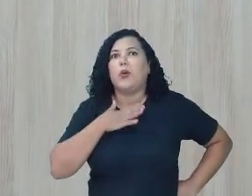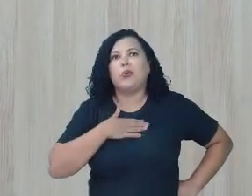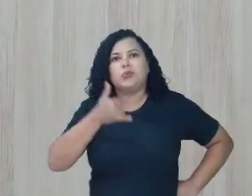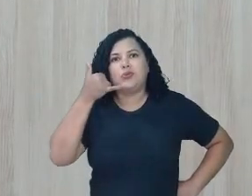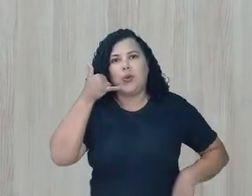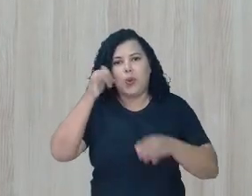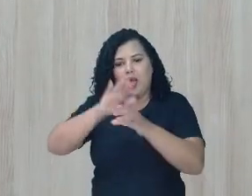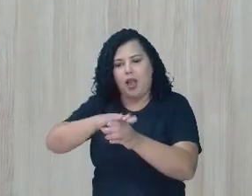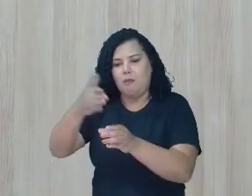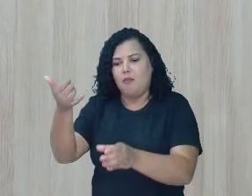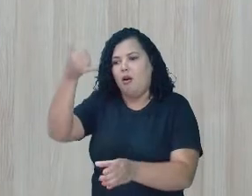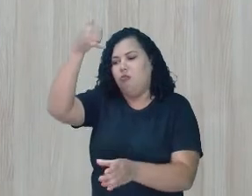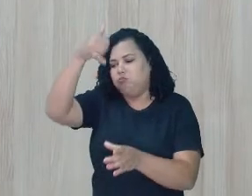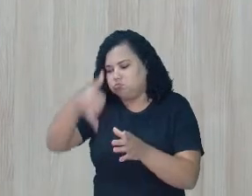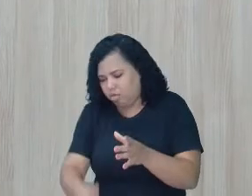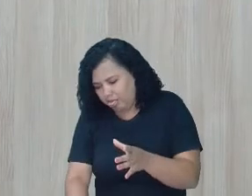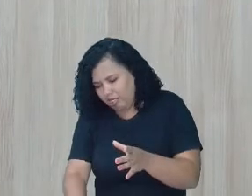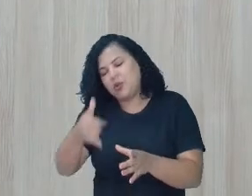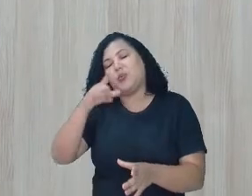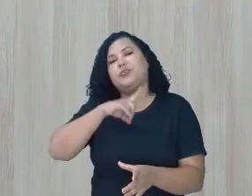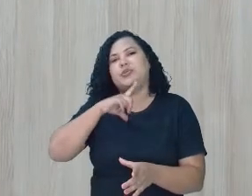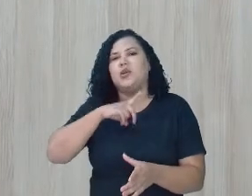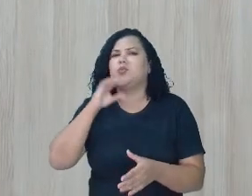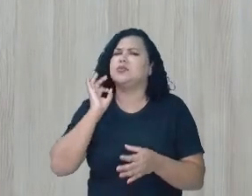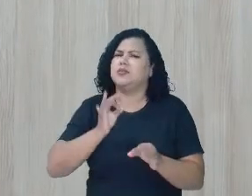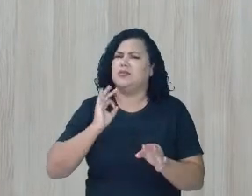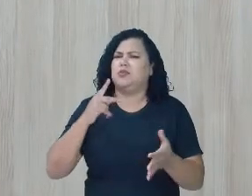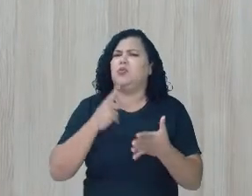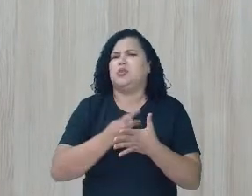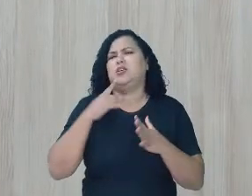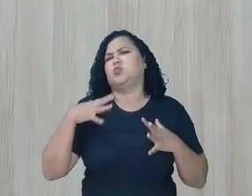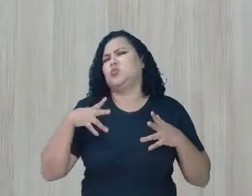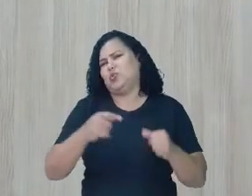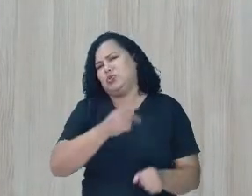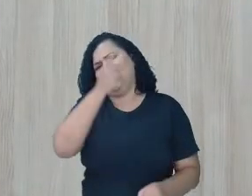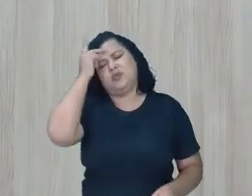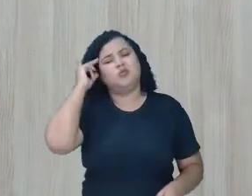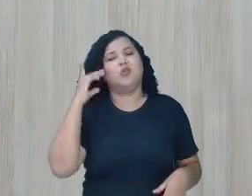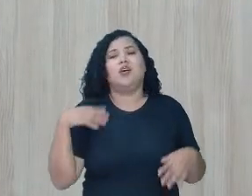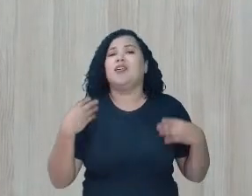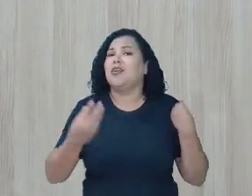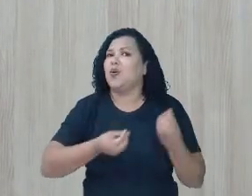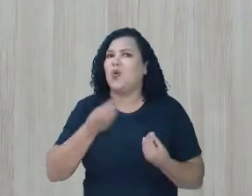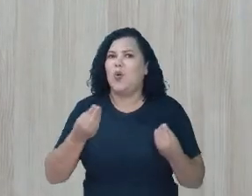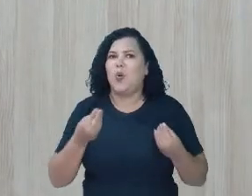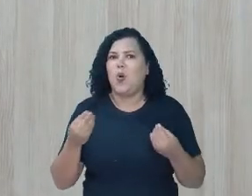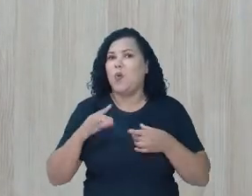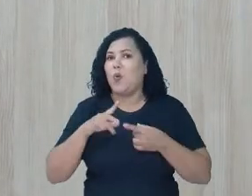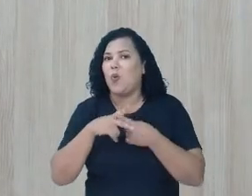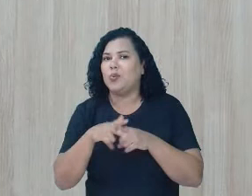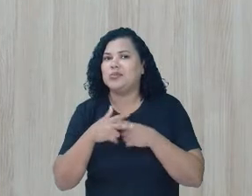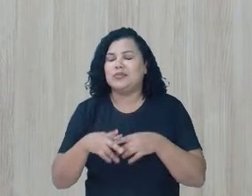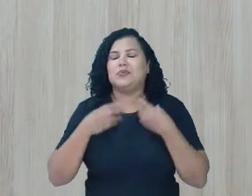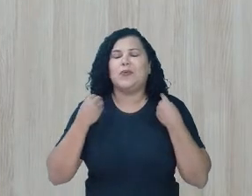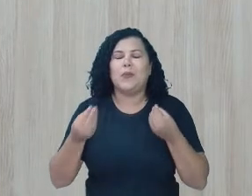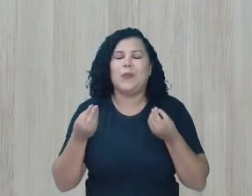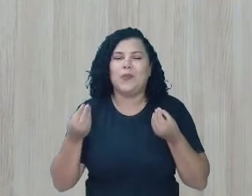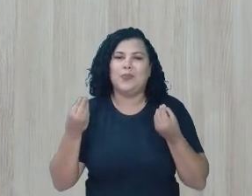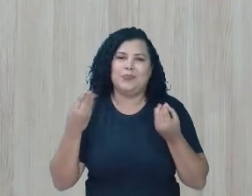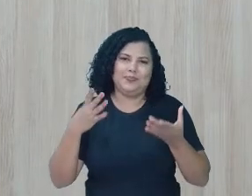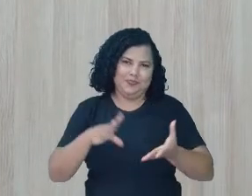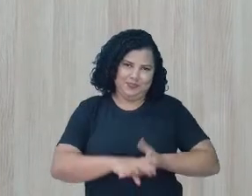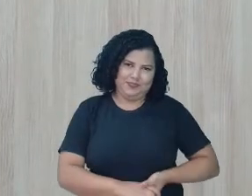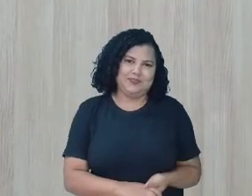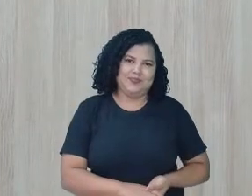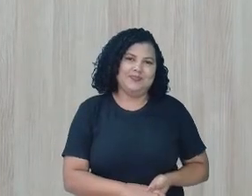meu celular caiu na privada e eu tenho certeza que isso acontece com todo mundo. E aí, como é que a gente salva? Como é que a gente se vira numa